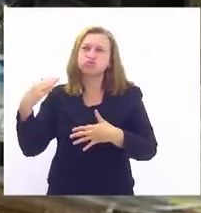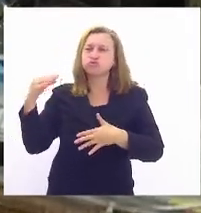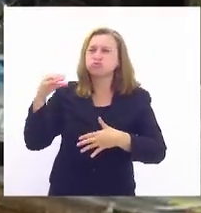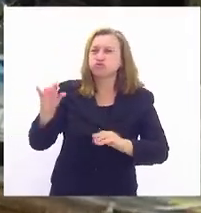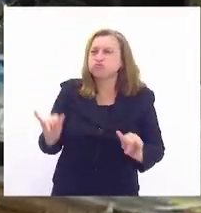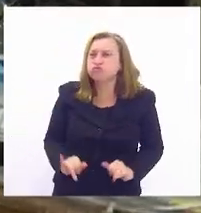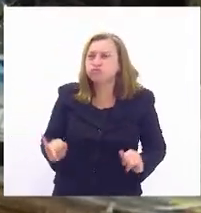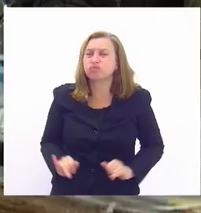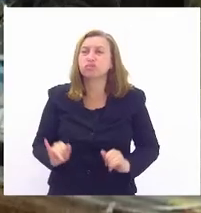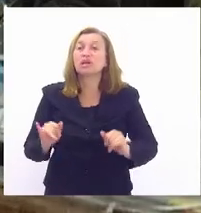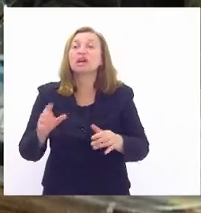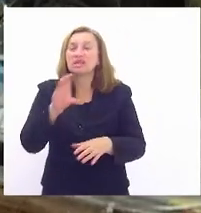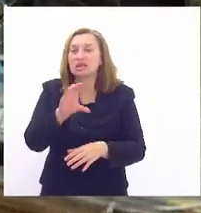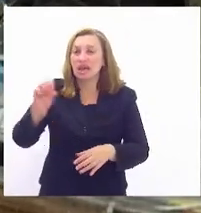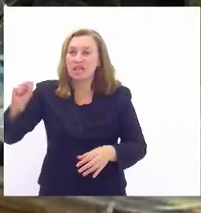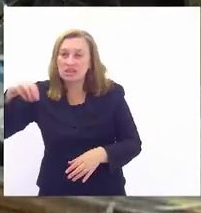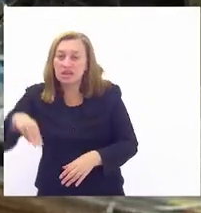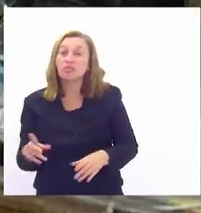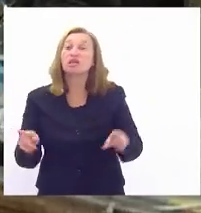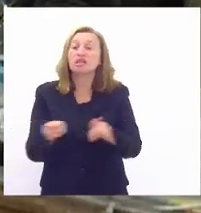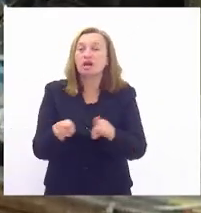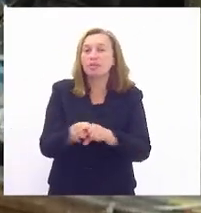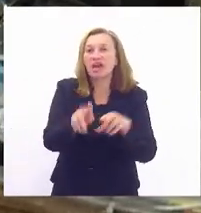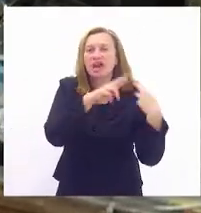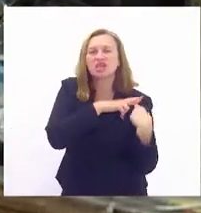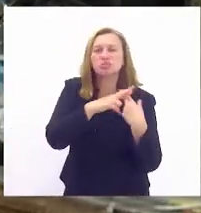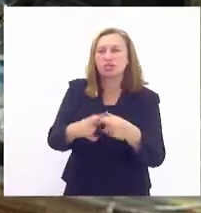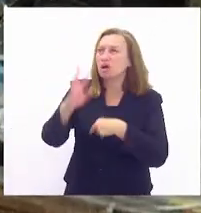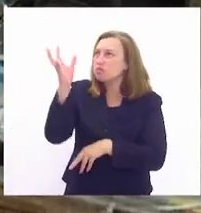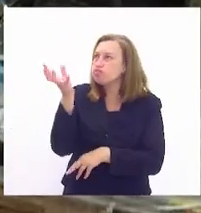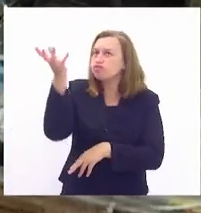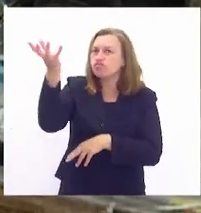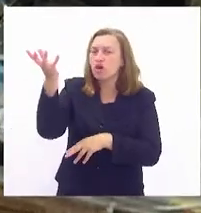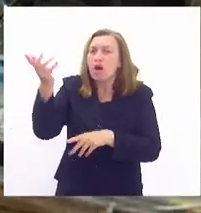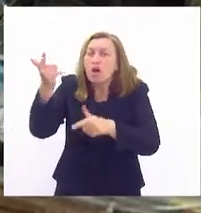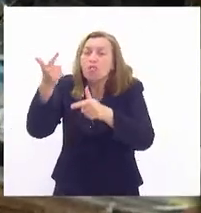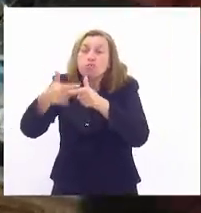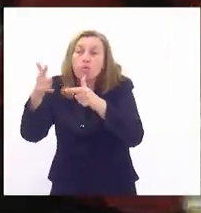E a CSN também é responsável por esse aquecimento global,